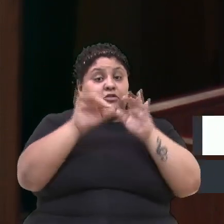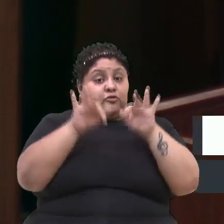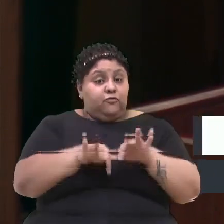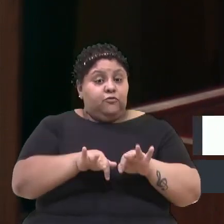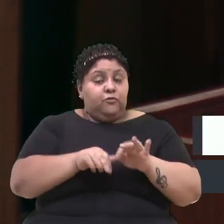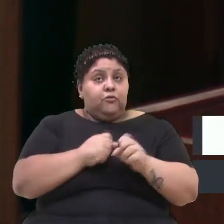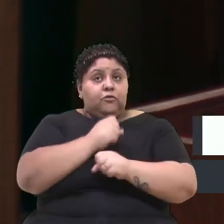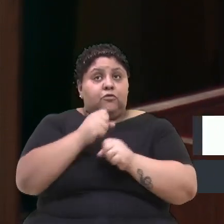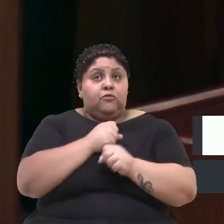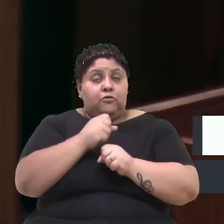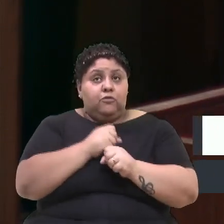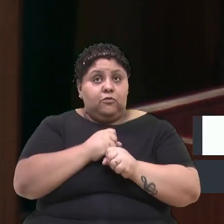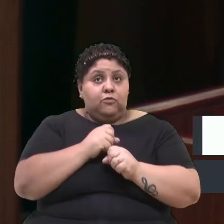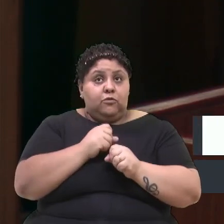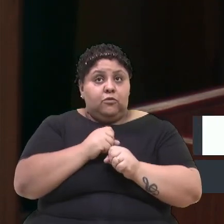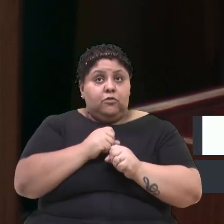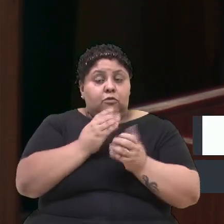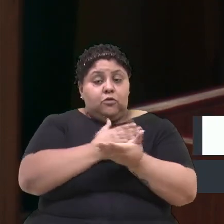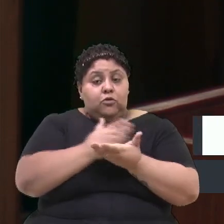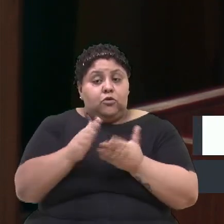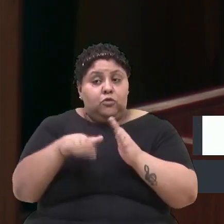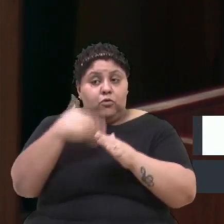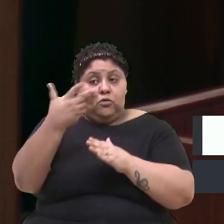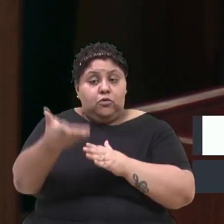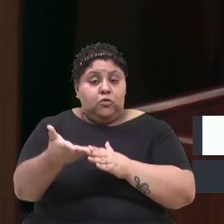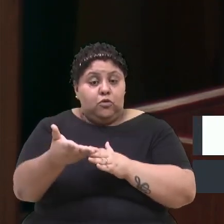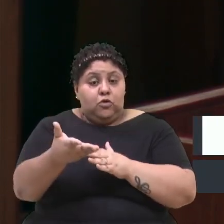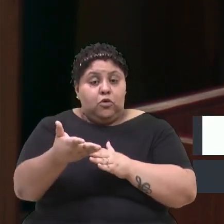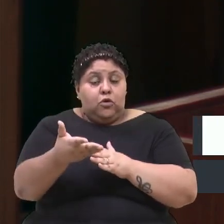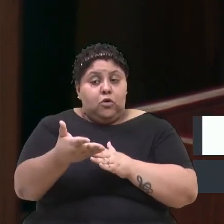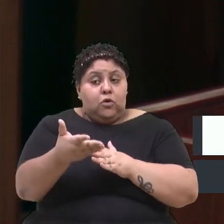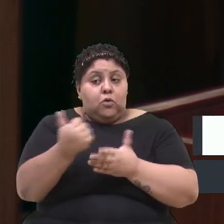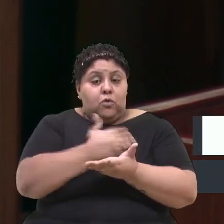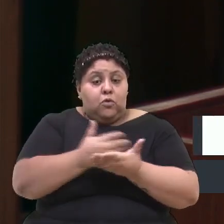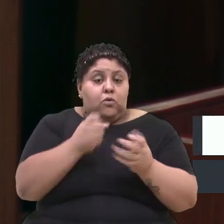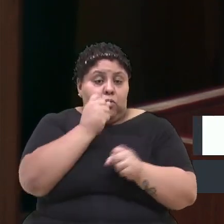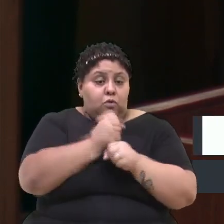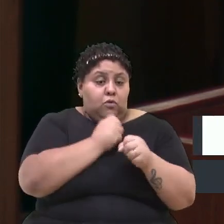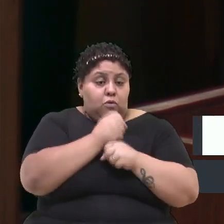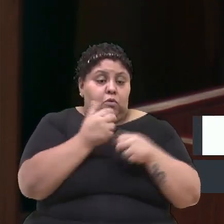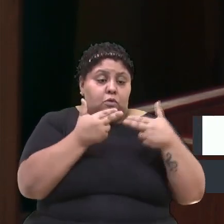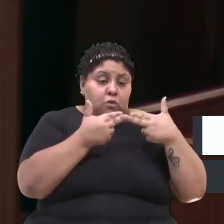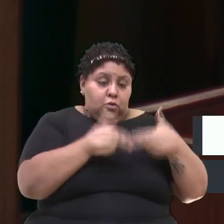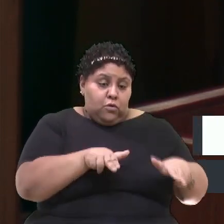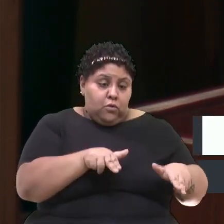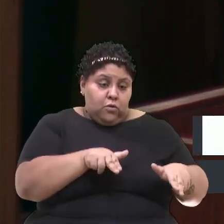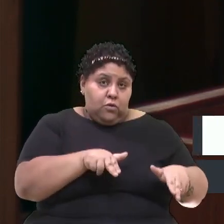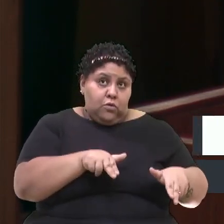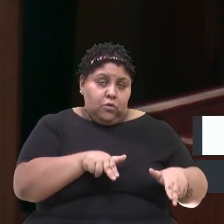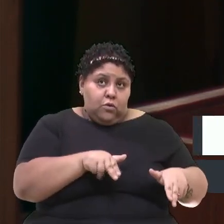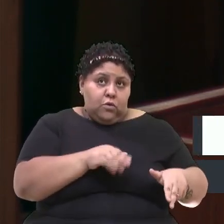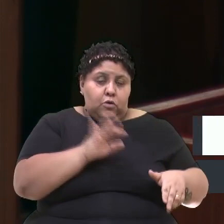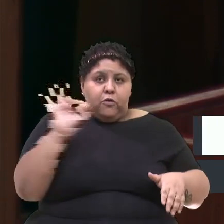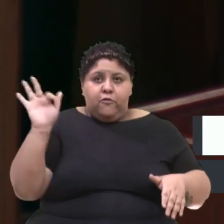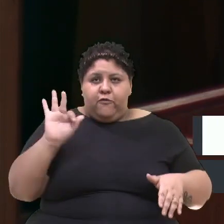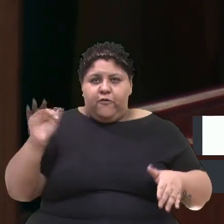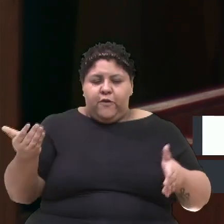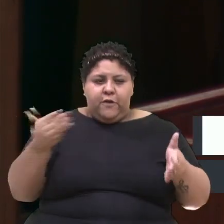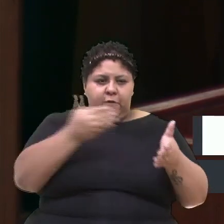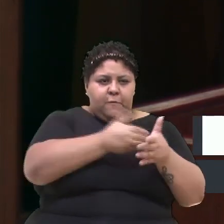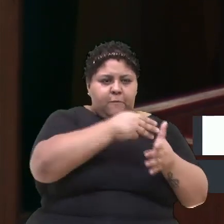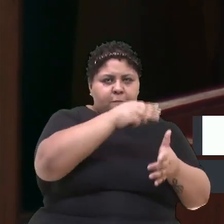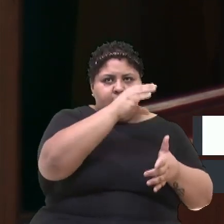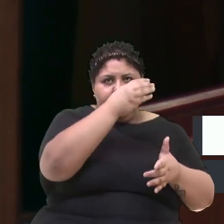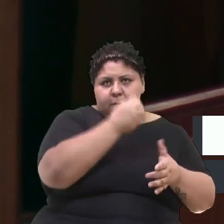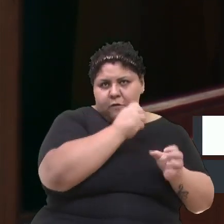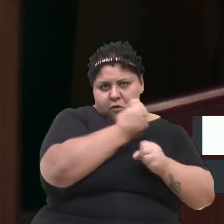no início do próximo ano serão iniciadas as obras para que a inauguração aconteça entre mês de fevereiro e março, porque a reforma é bem